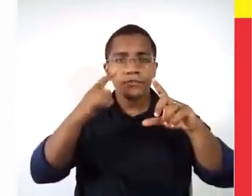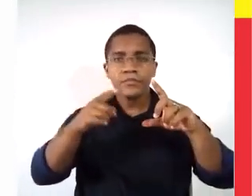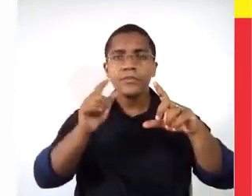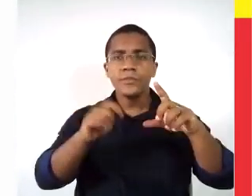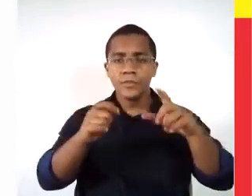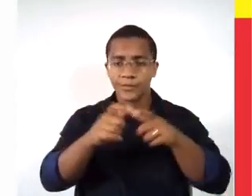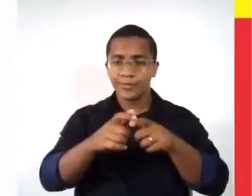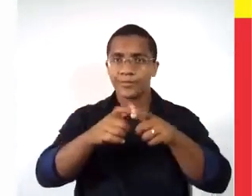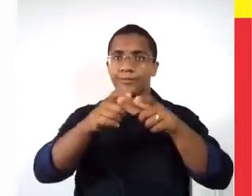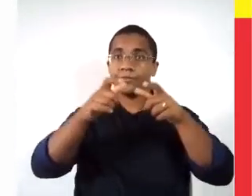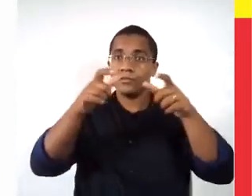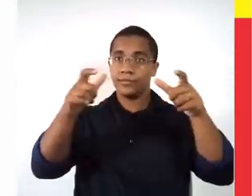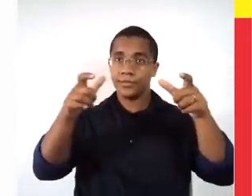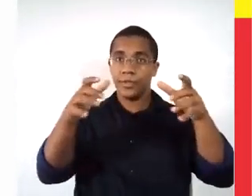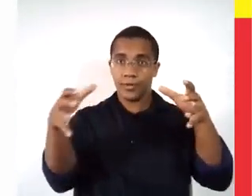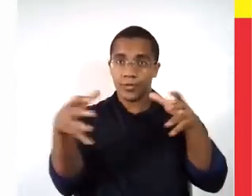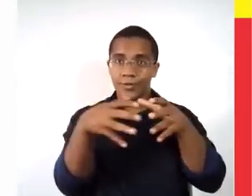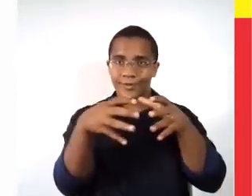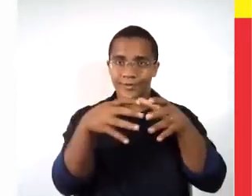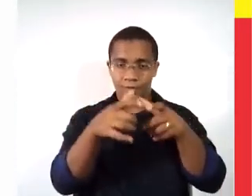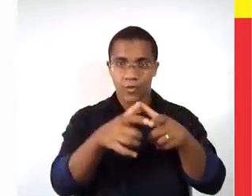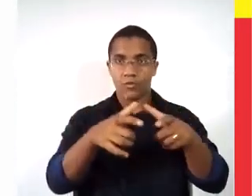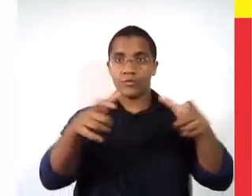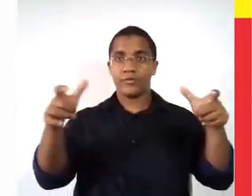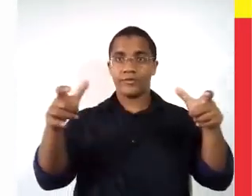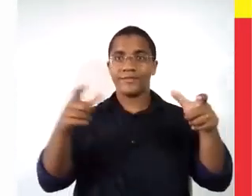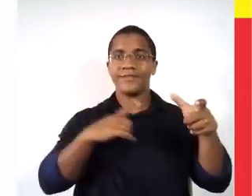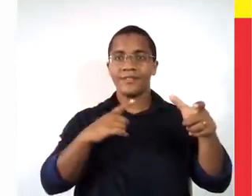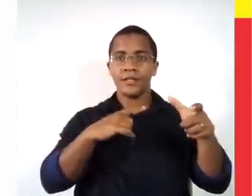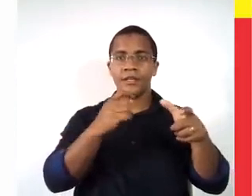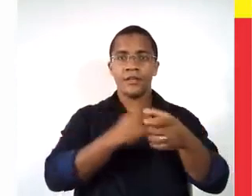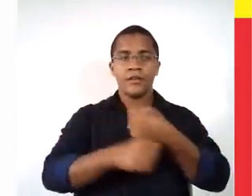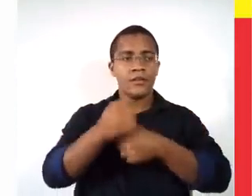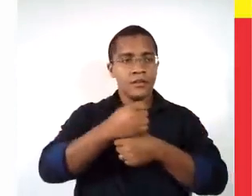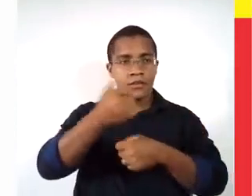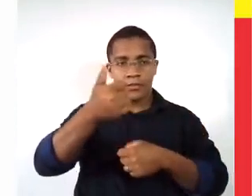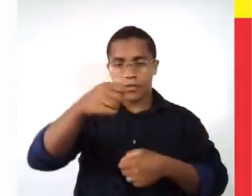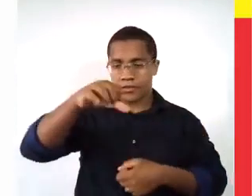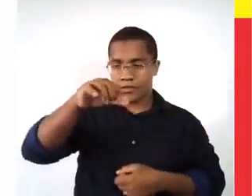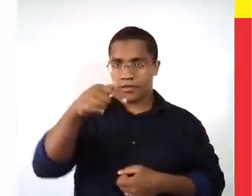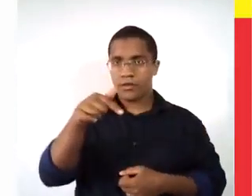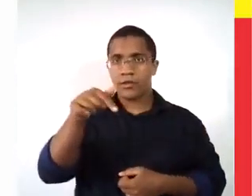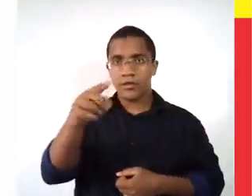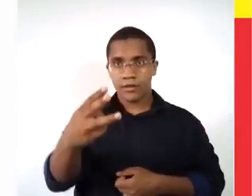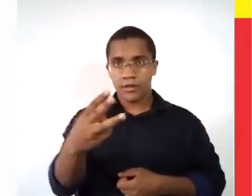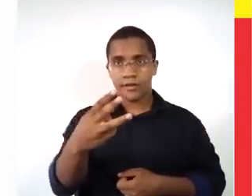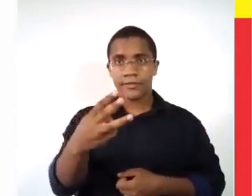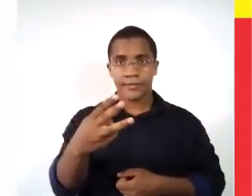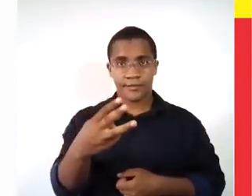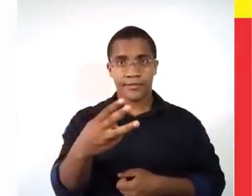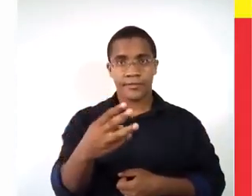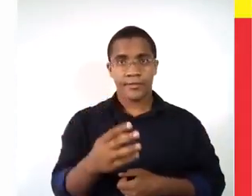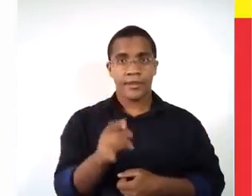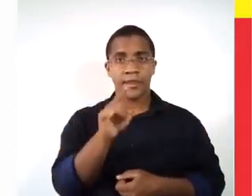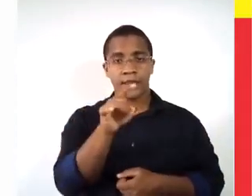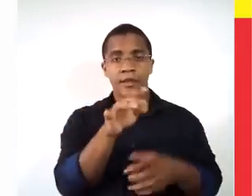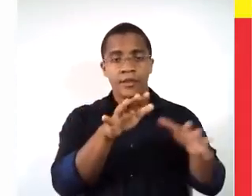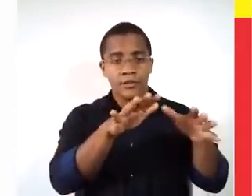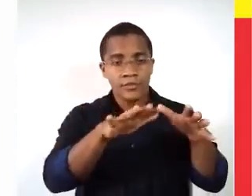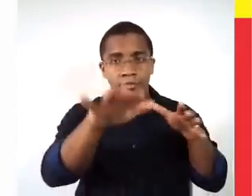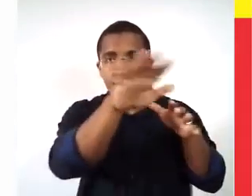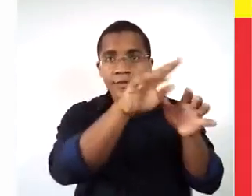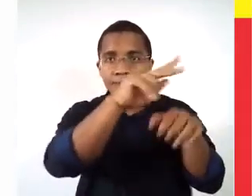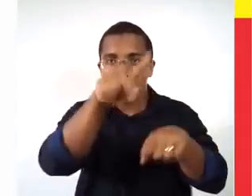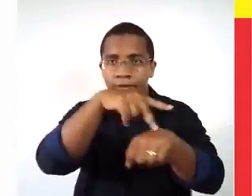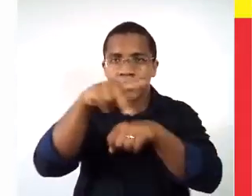do bloco que ocorre em 1973, tá? Então, entre agora os últimos países, tá, que vão fechar